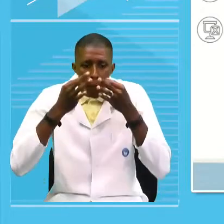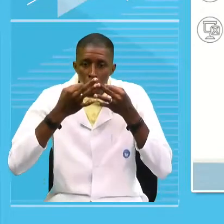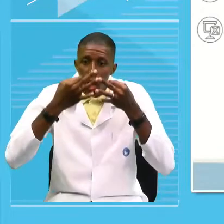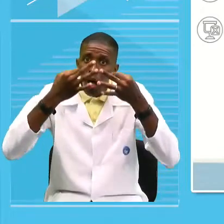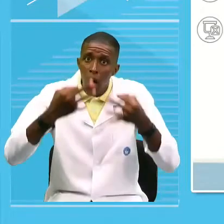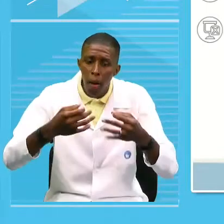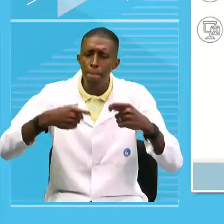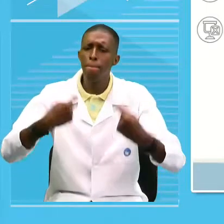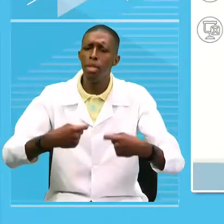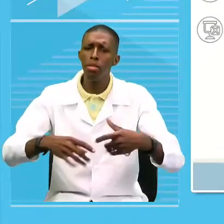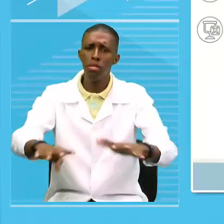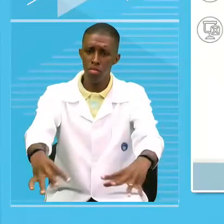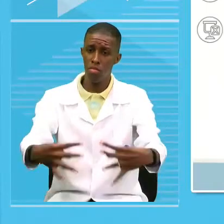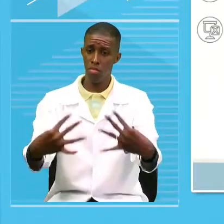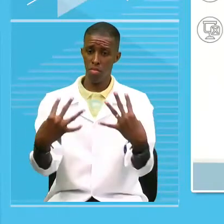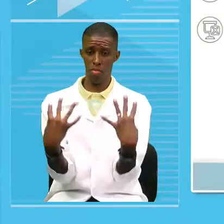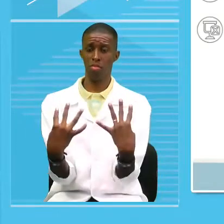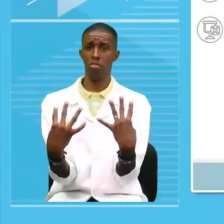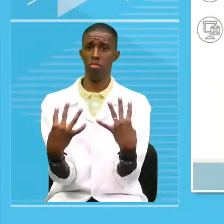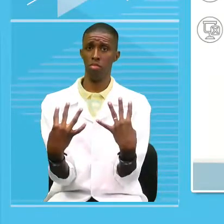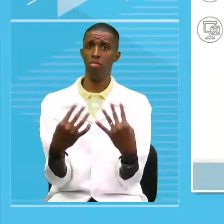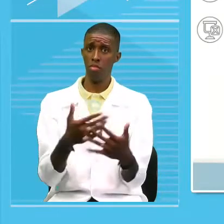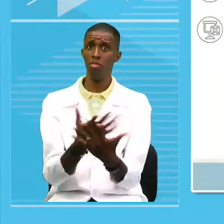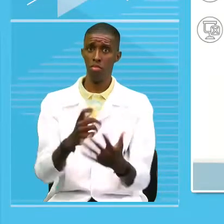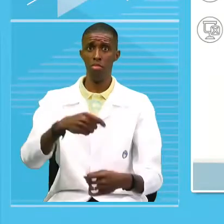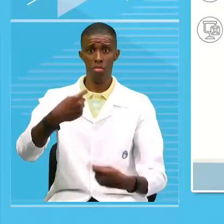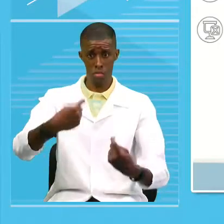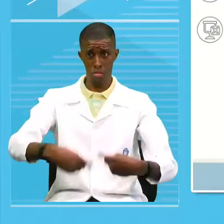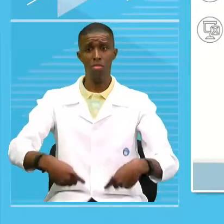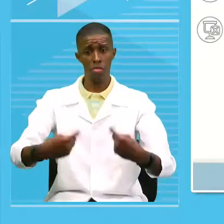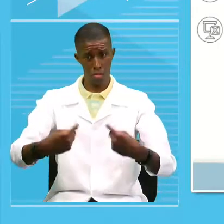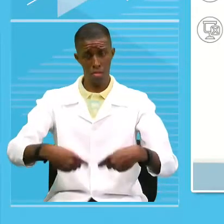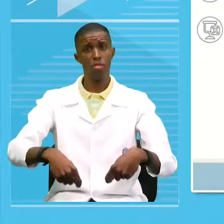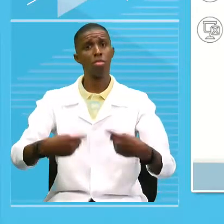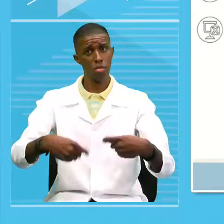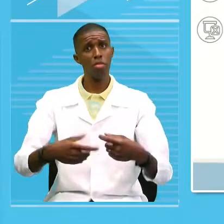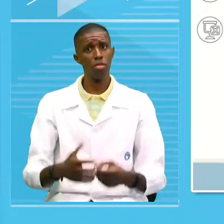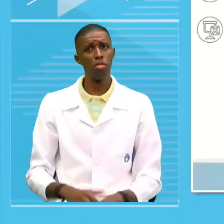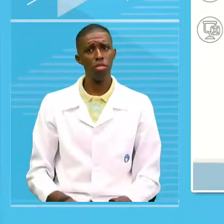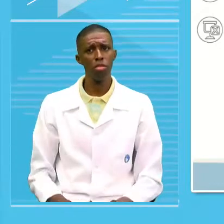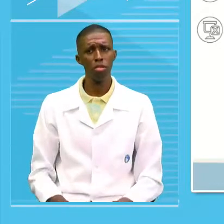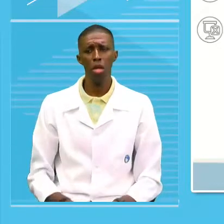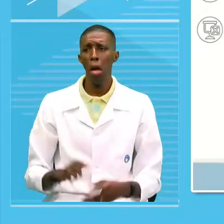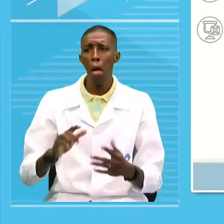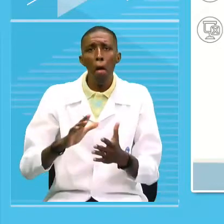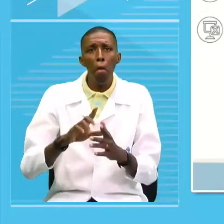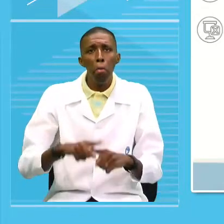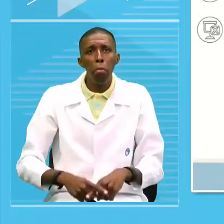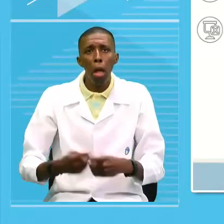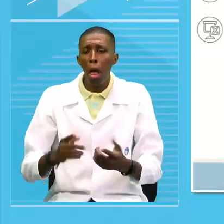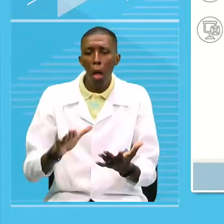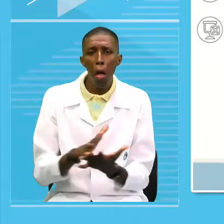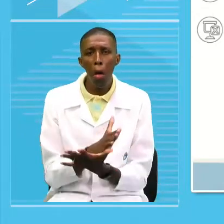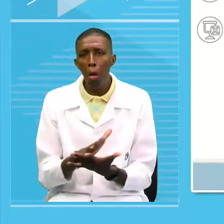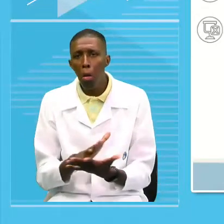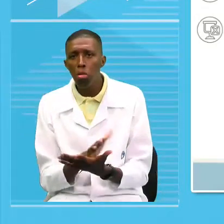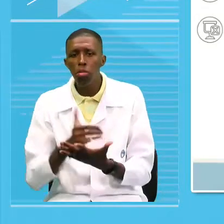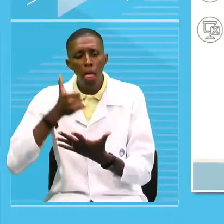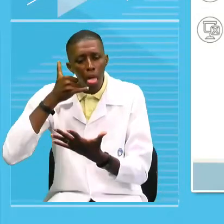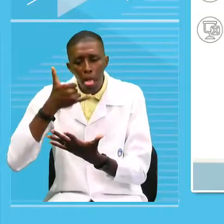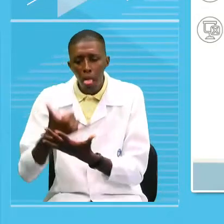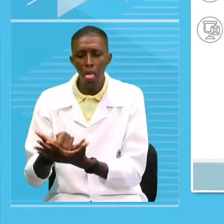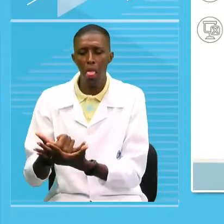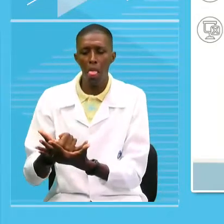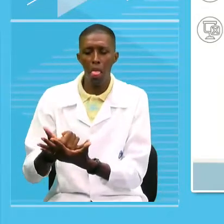urgente ninguém vai morrer se tu deixar para responder só quando a aula acabar mas nós estamos vivendo em um mundo